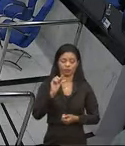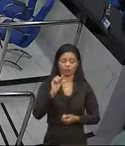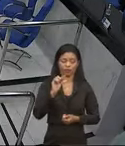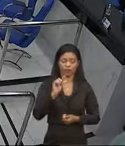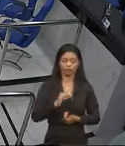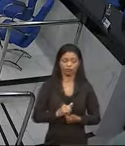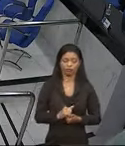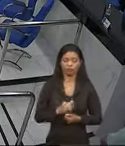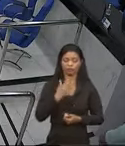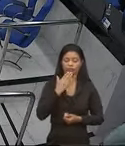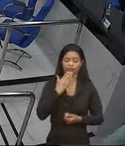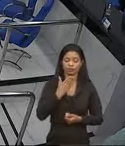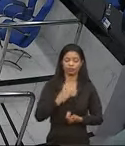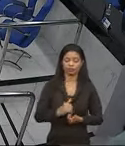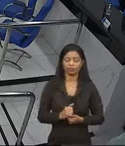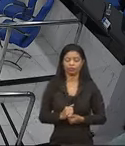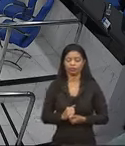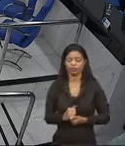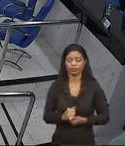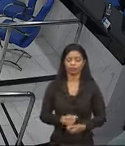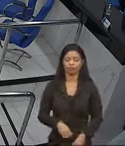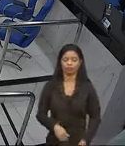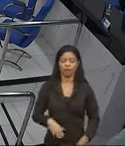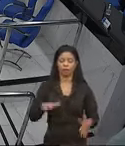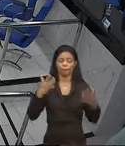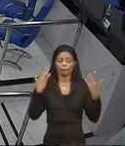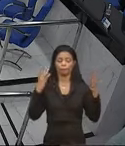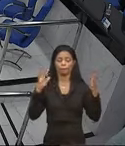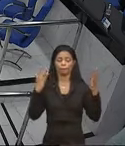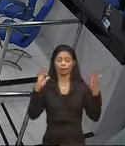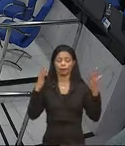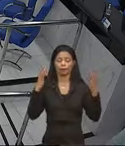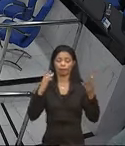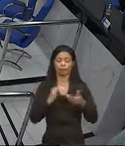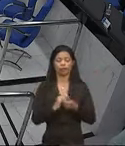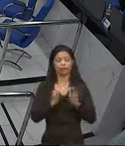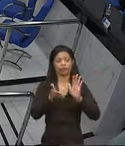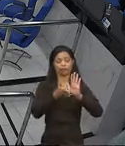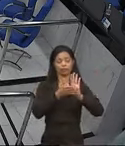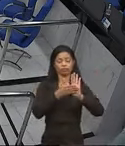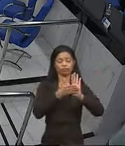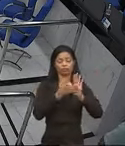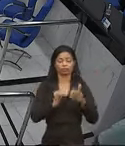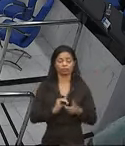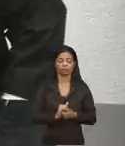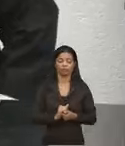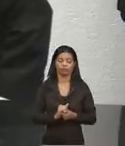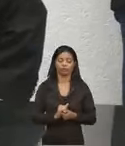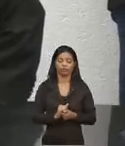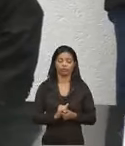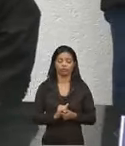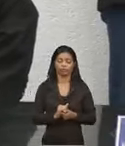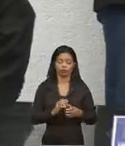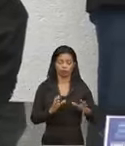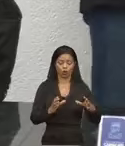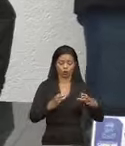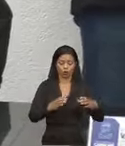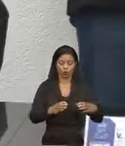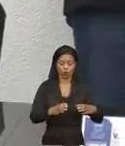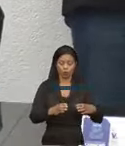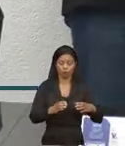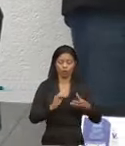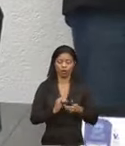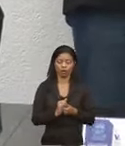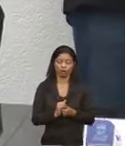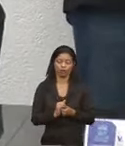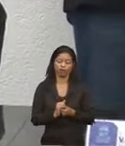vereador. Vereador James, parabéns pela proposta. O bairro da Glória Bacê logo em breve vai receber um